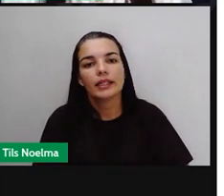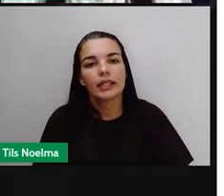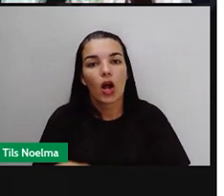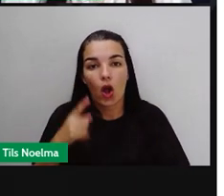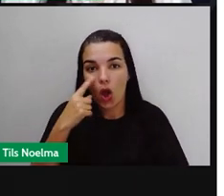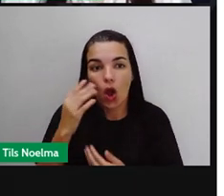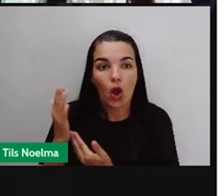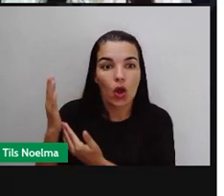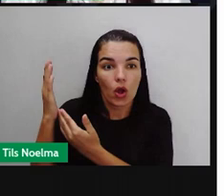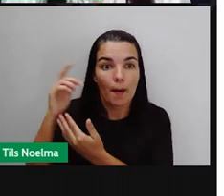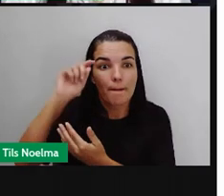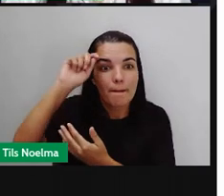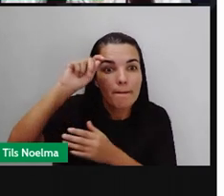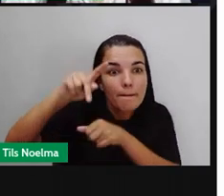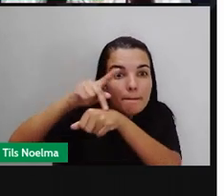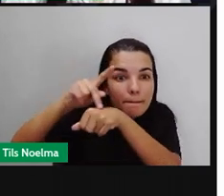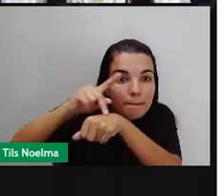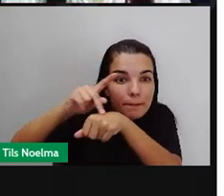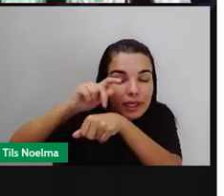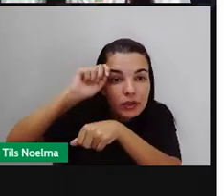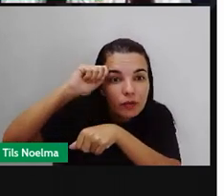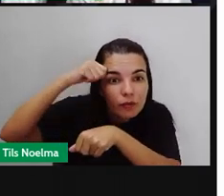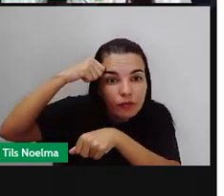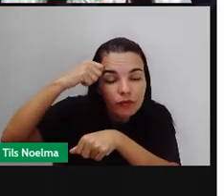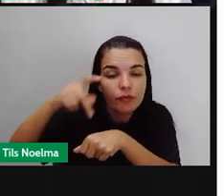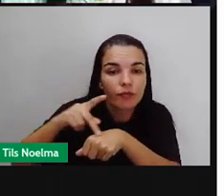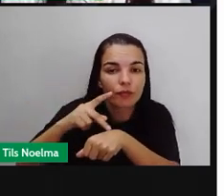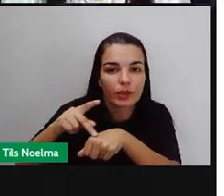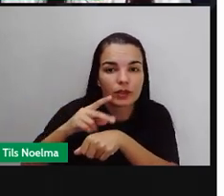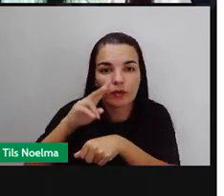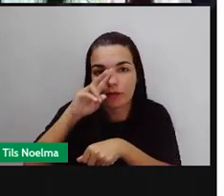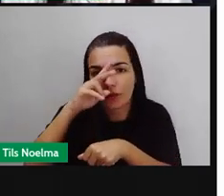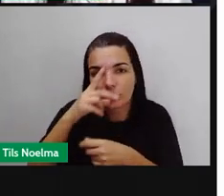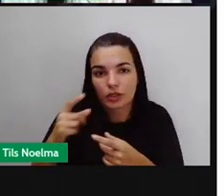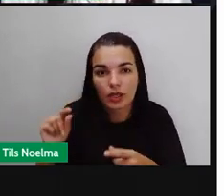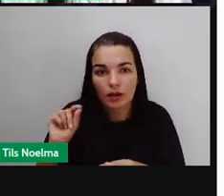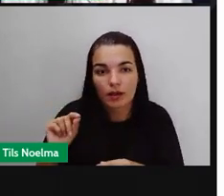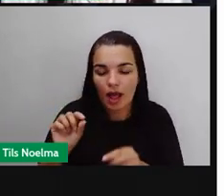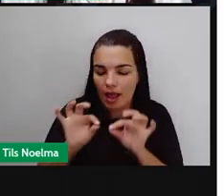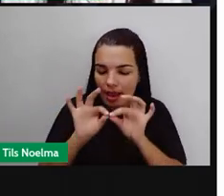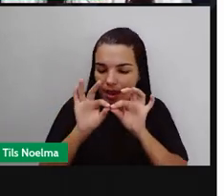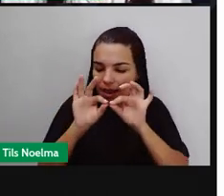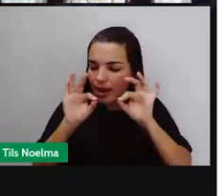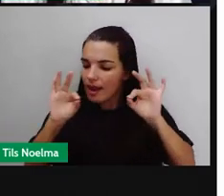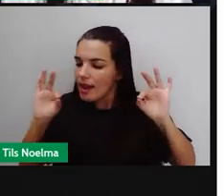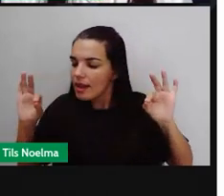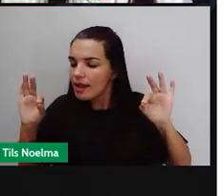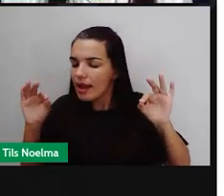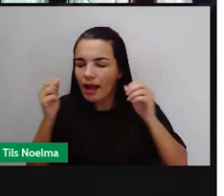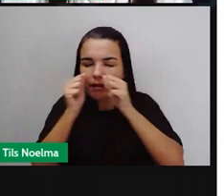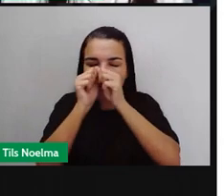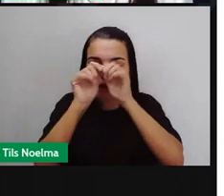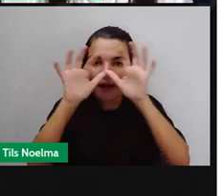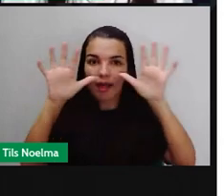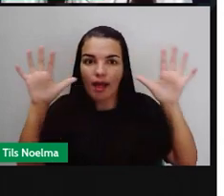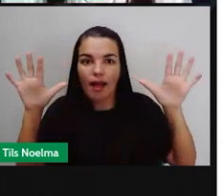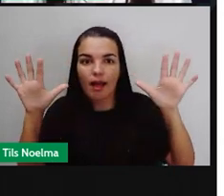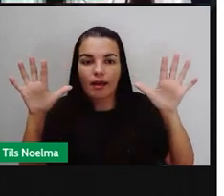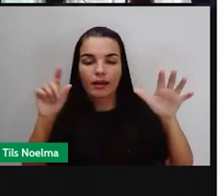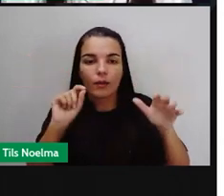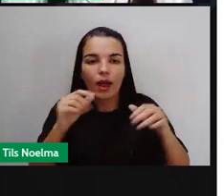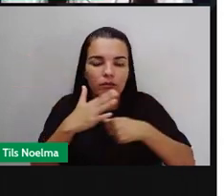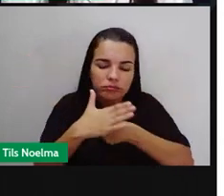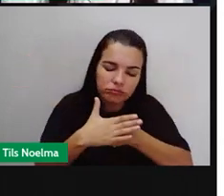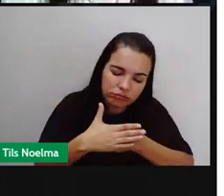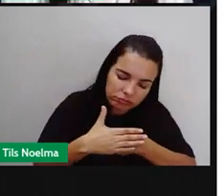palavras destacadas? Vocês sabem o que que são elas? Olha só, no texto tem linha clara, delicado